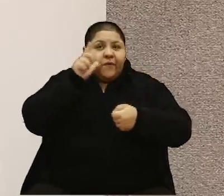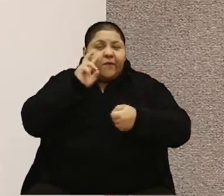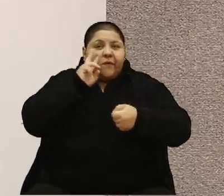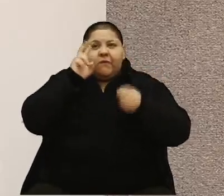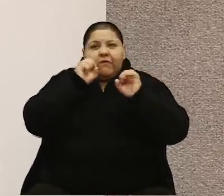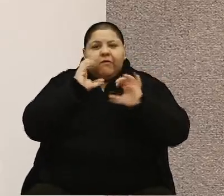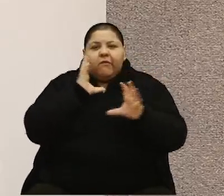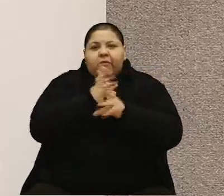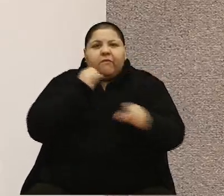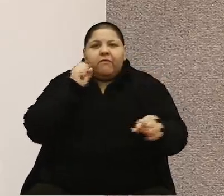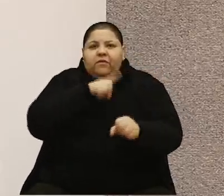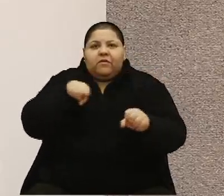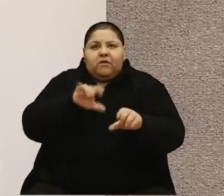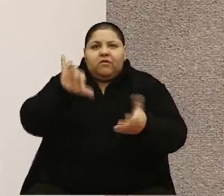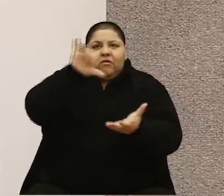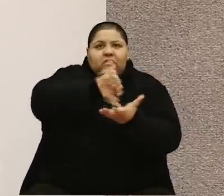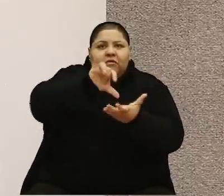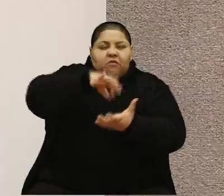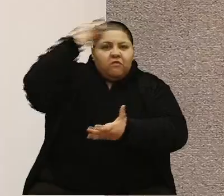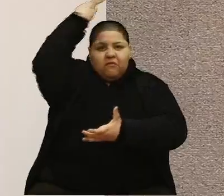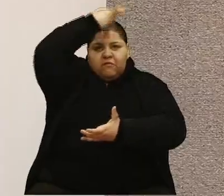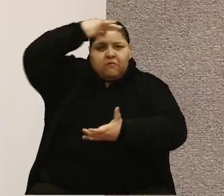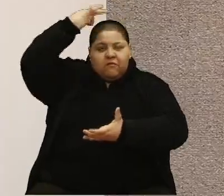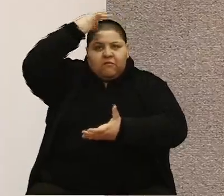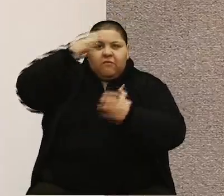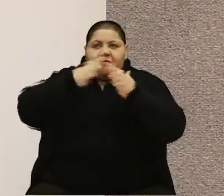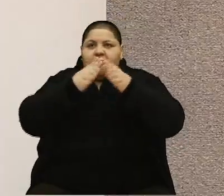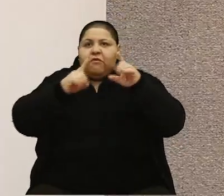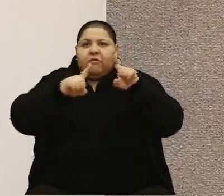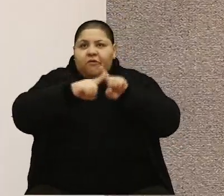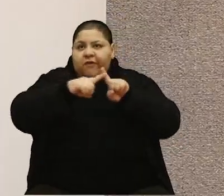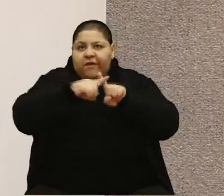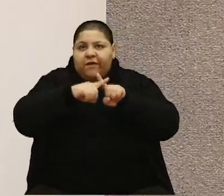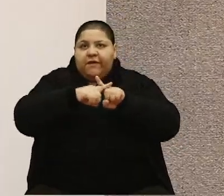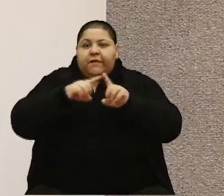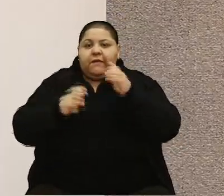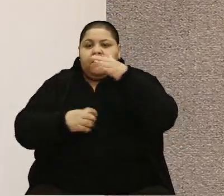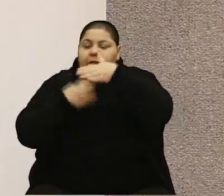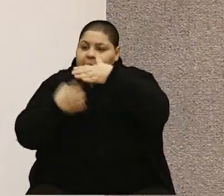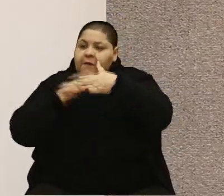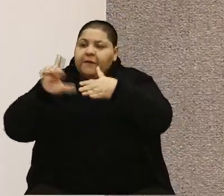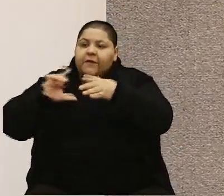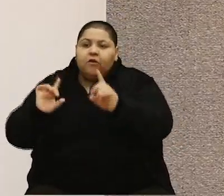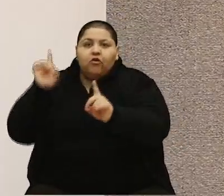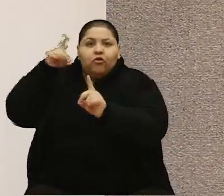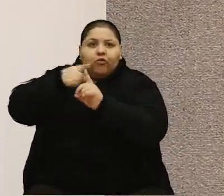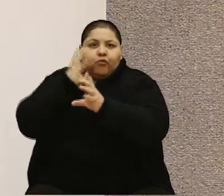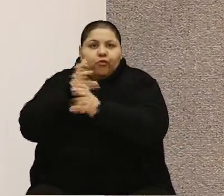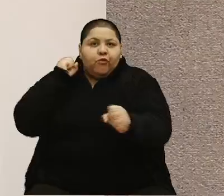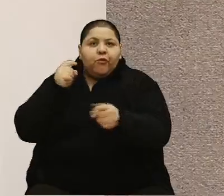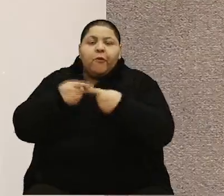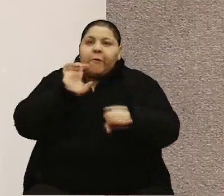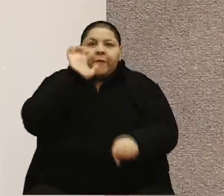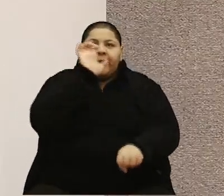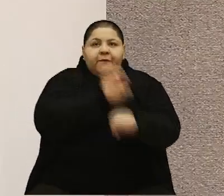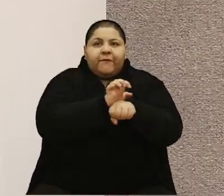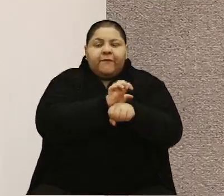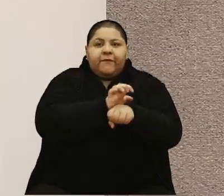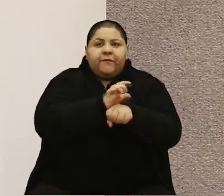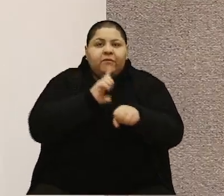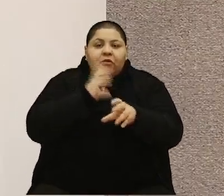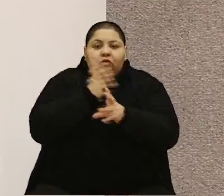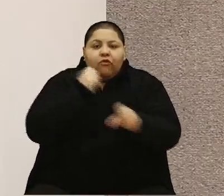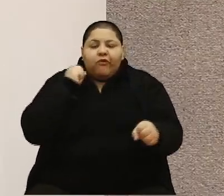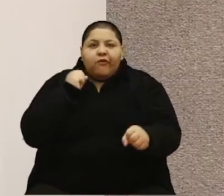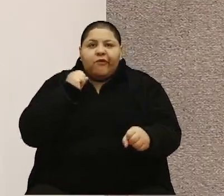empresas, não são centro espíritas, nem igrejas evangélicas, nem católicas. Empresas visam lucro. Agora, o Estado que não deveria visar lucro, além de não ter lucro,